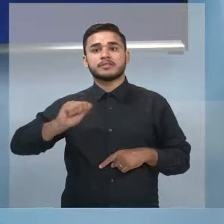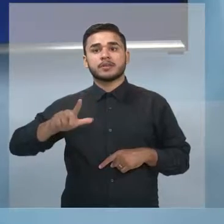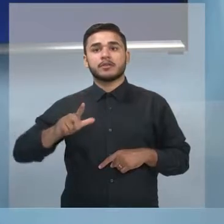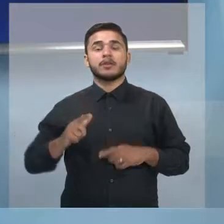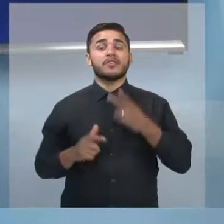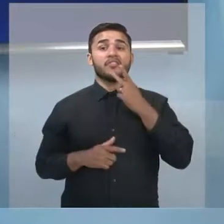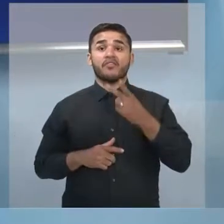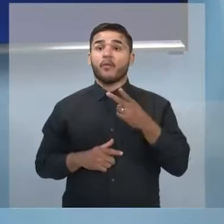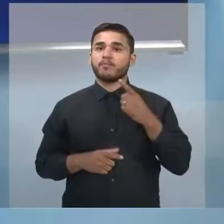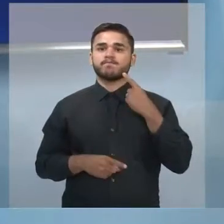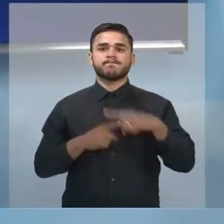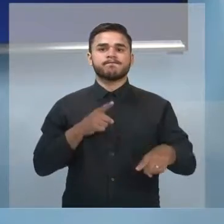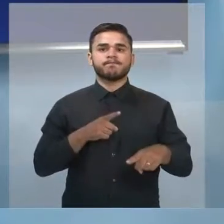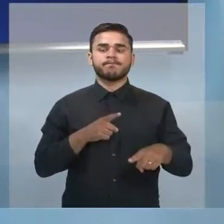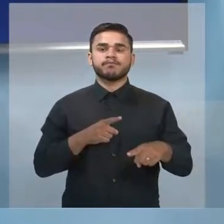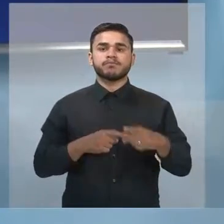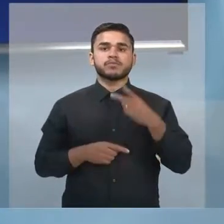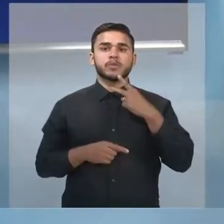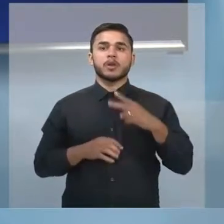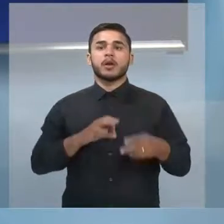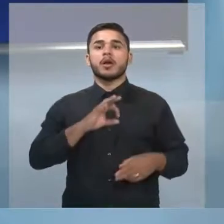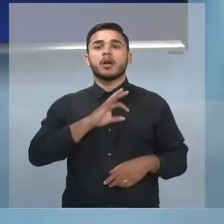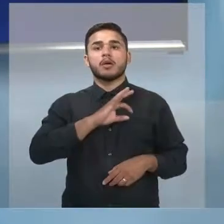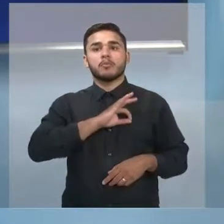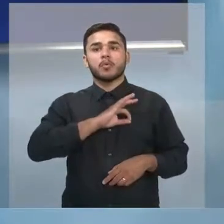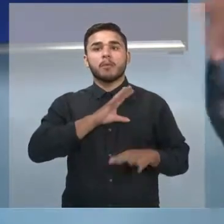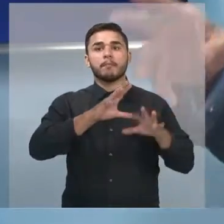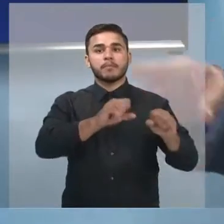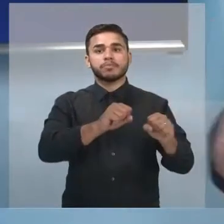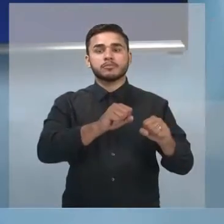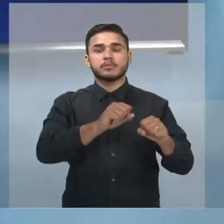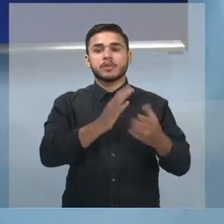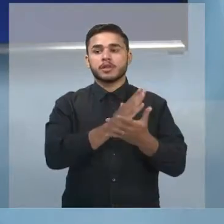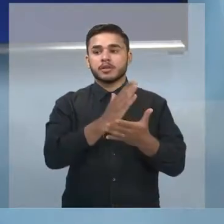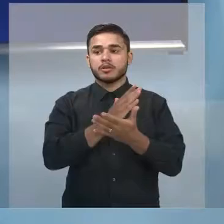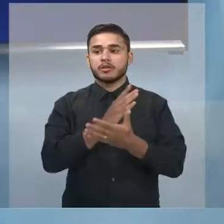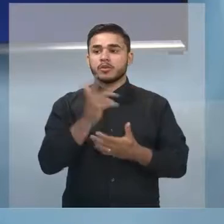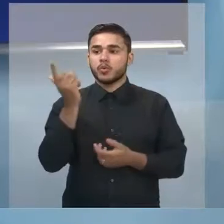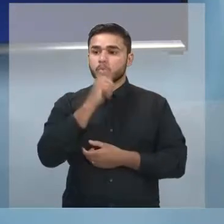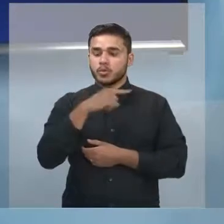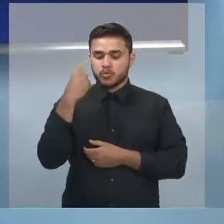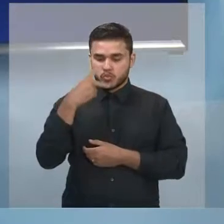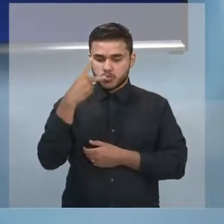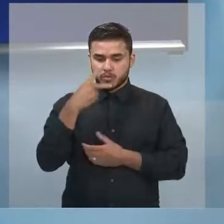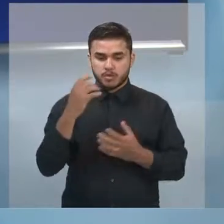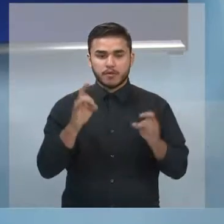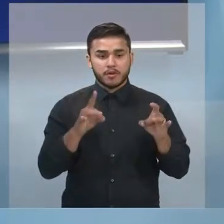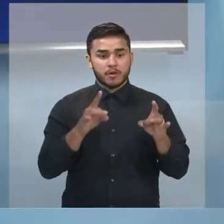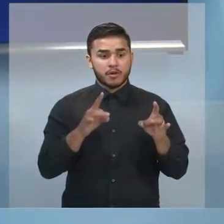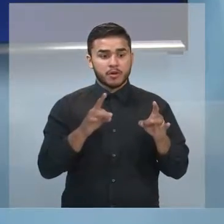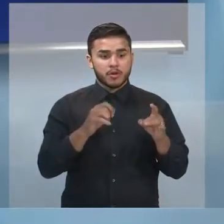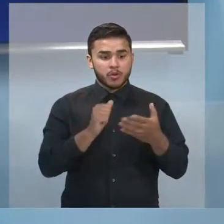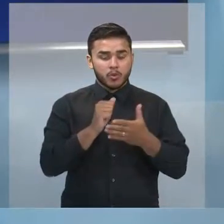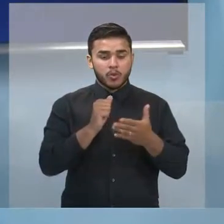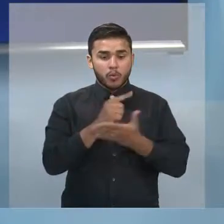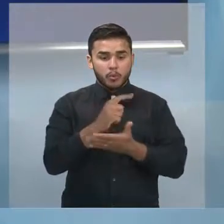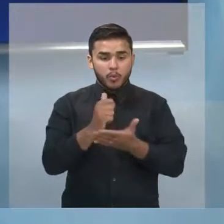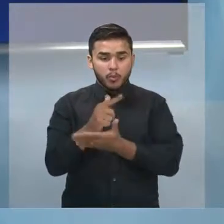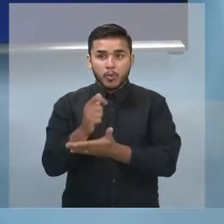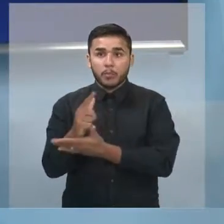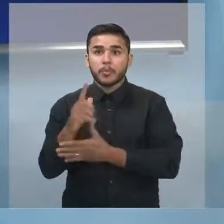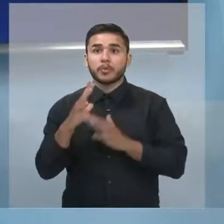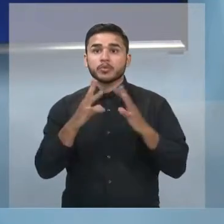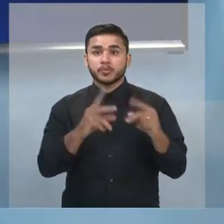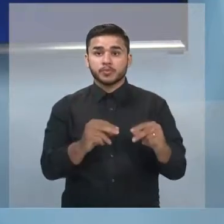de circulação. O fato é que o livro bateu os recordes de venda, esgotou em menos de 2 horas, enfim, sucesso de venda. Na